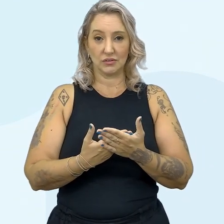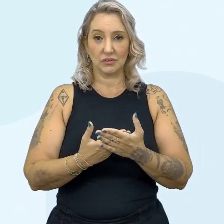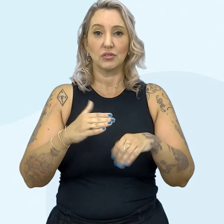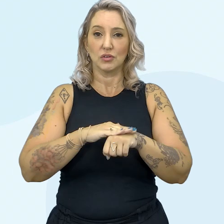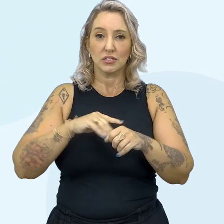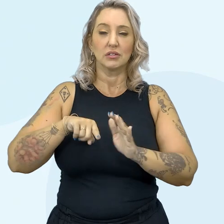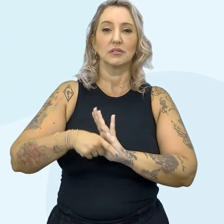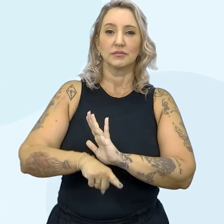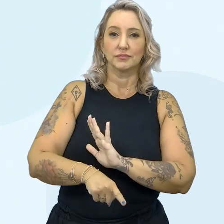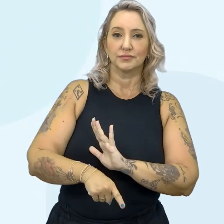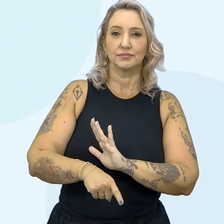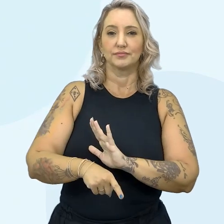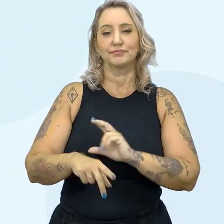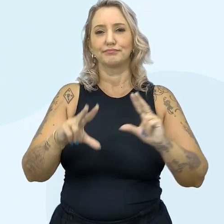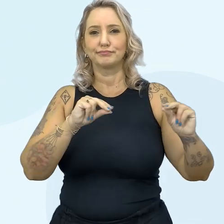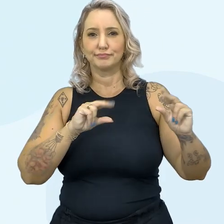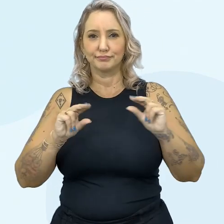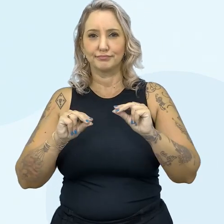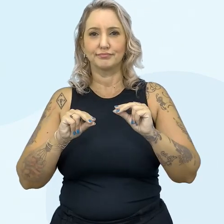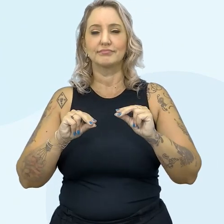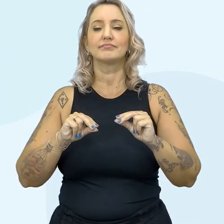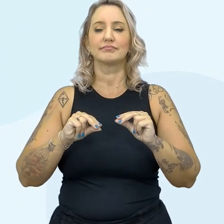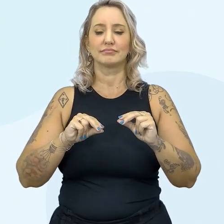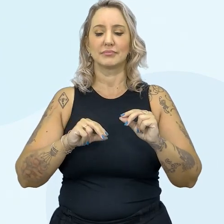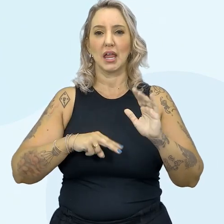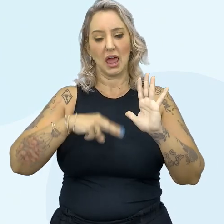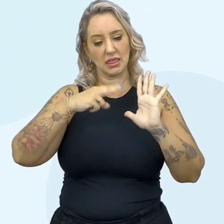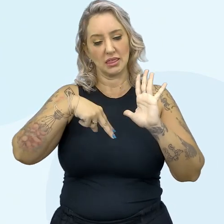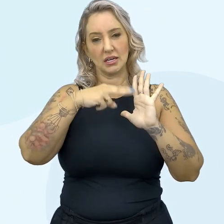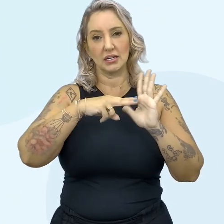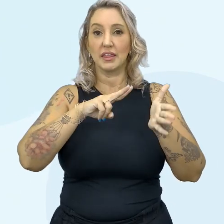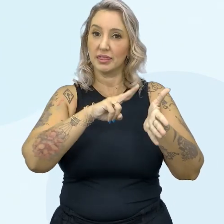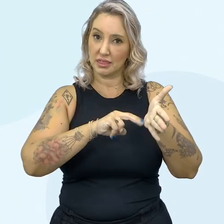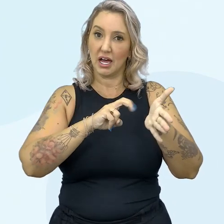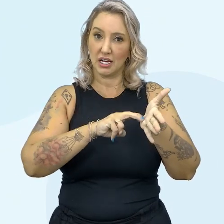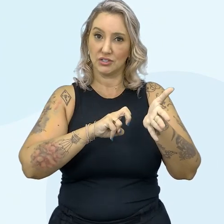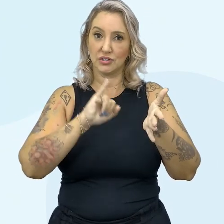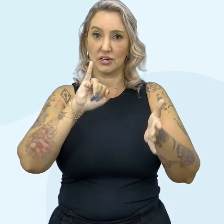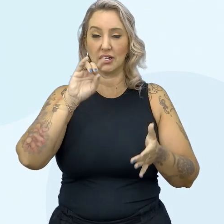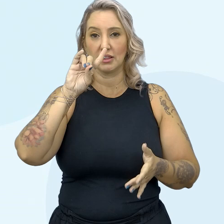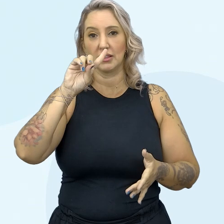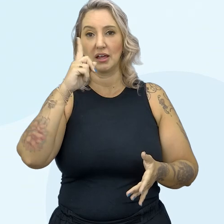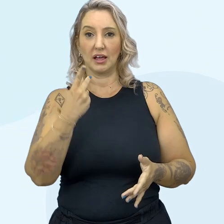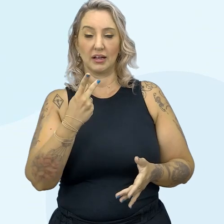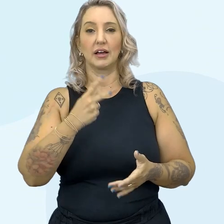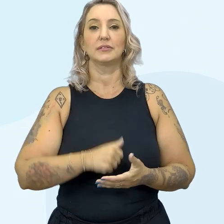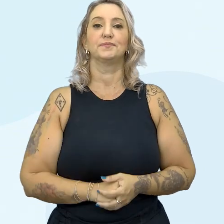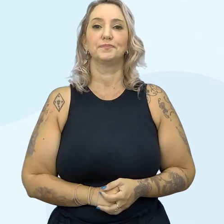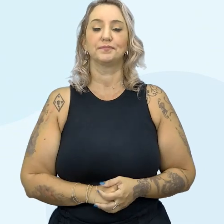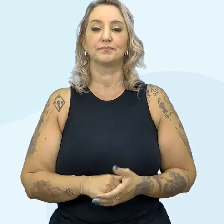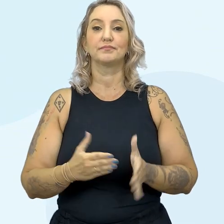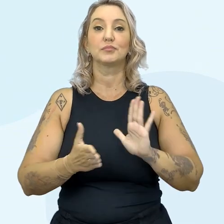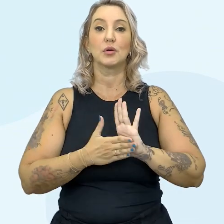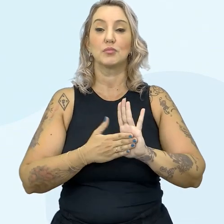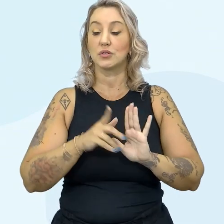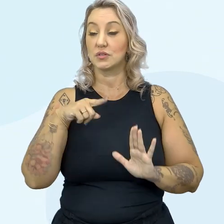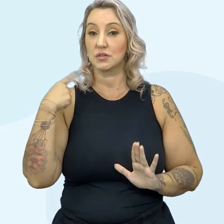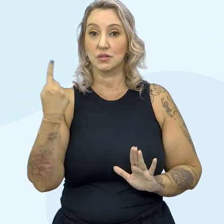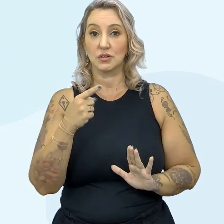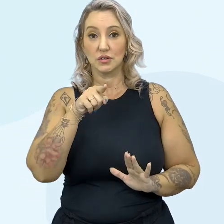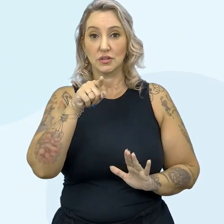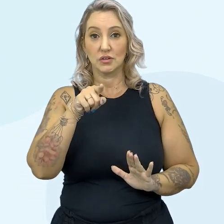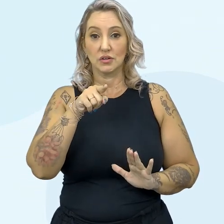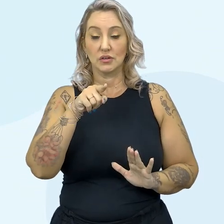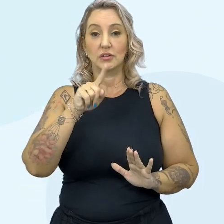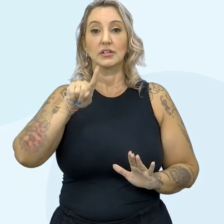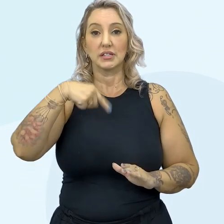mais aprofundada, com dados de taxas, índice, como a gente aqui sugeriu o IDH. Agora, a nossa proposta é que vocês,